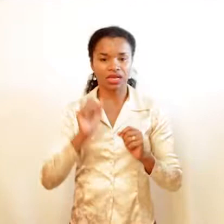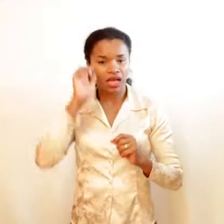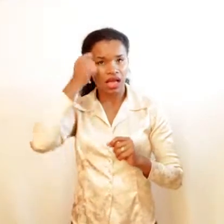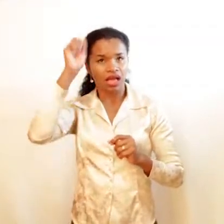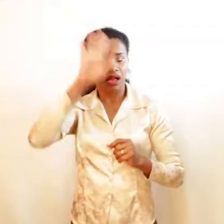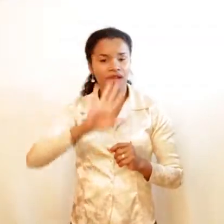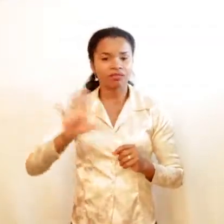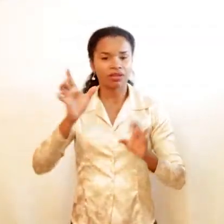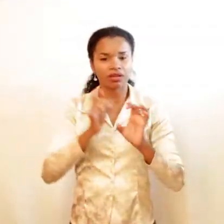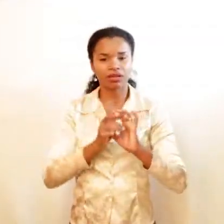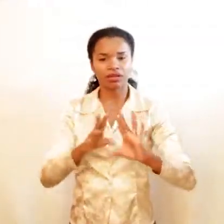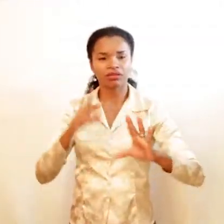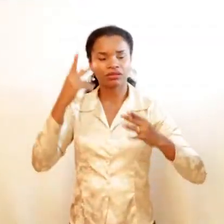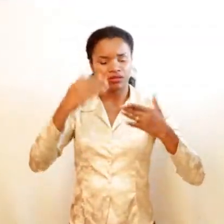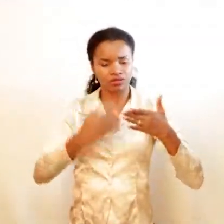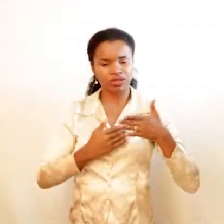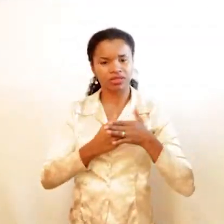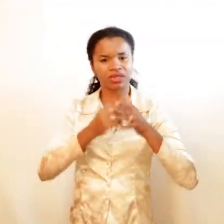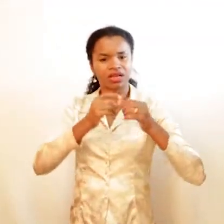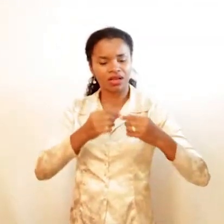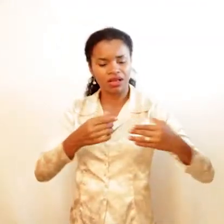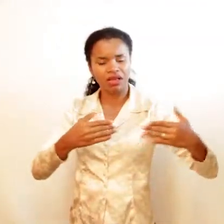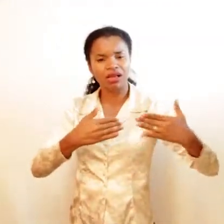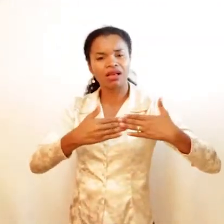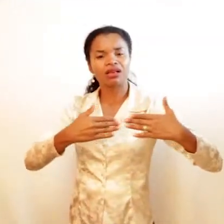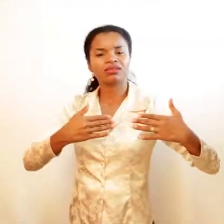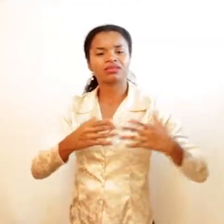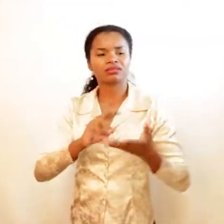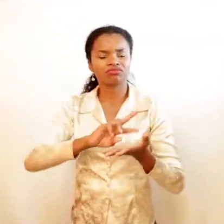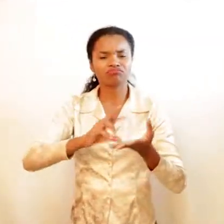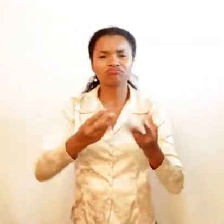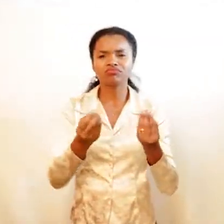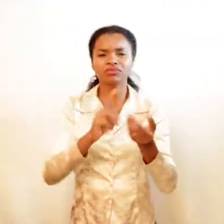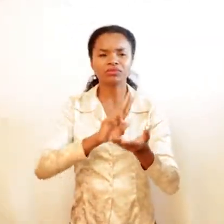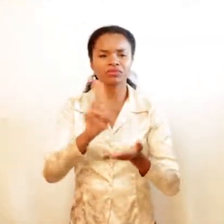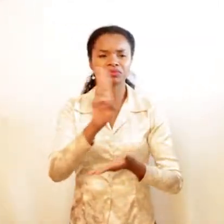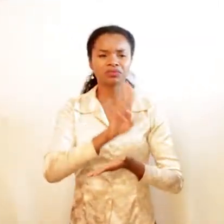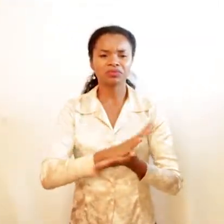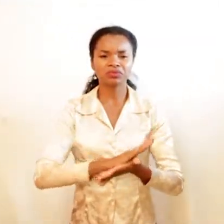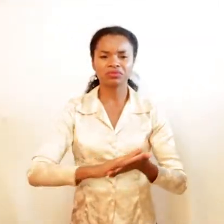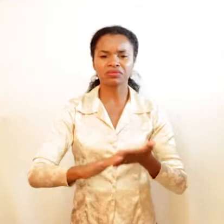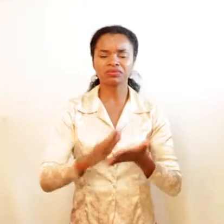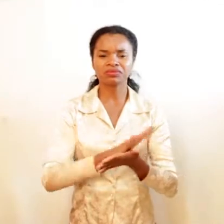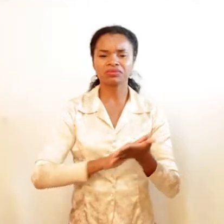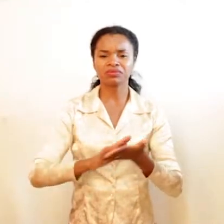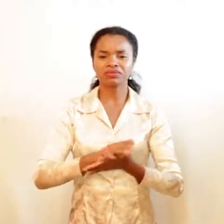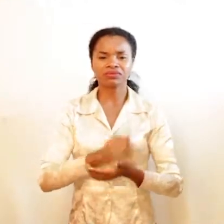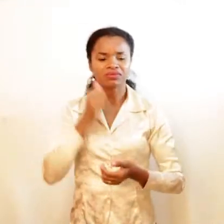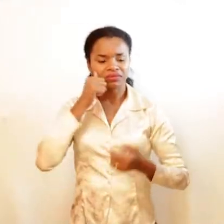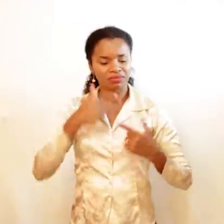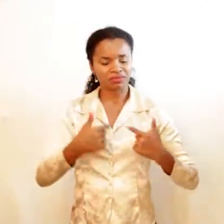brasileiras. África liberta em tuas trincheiras.